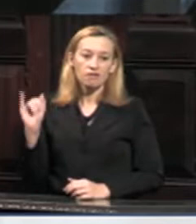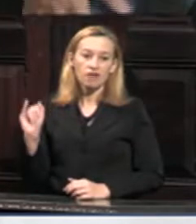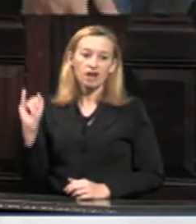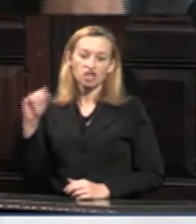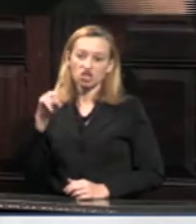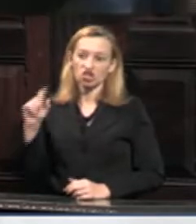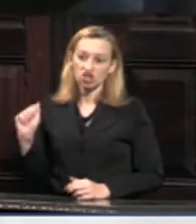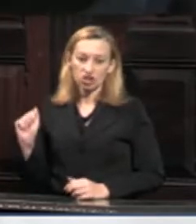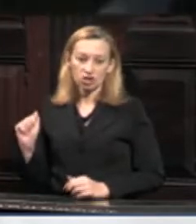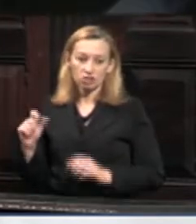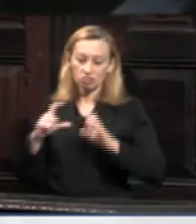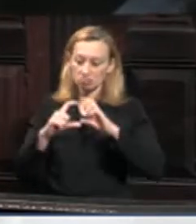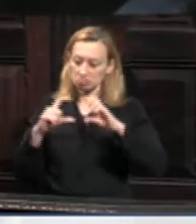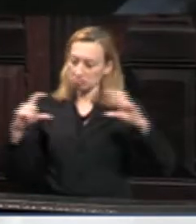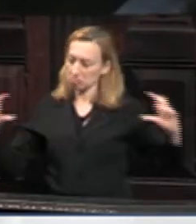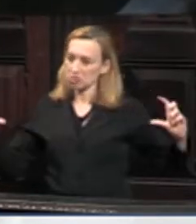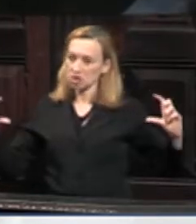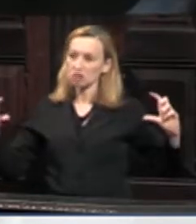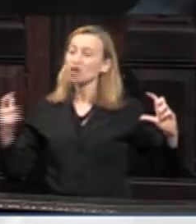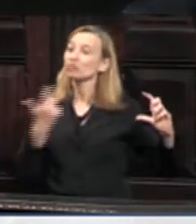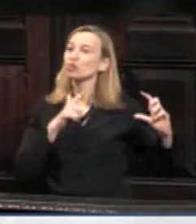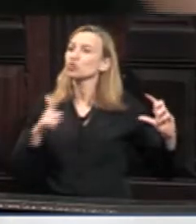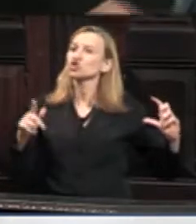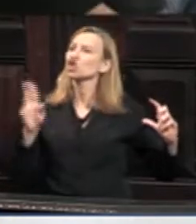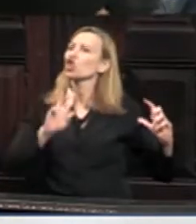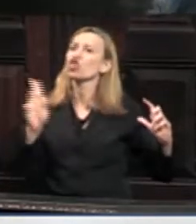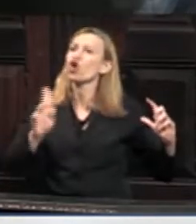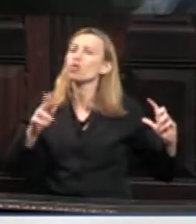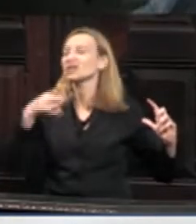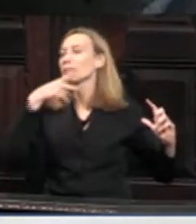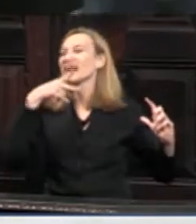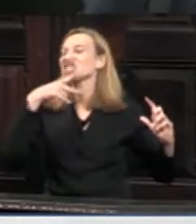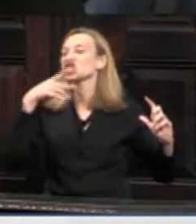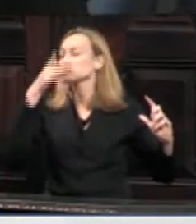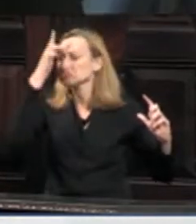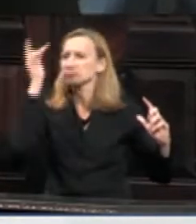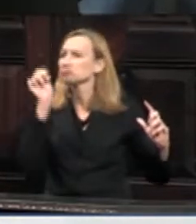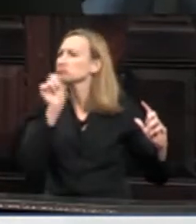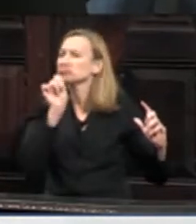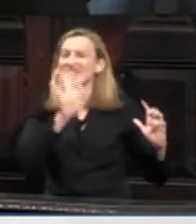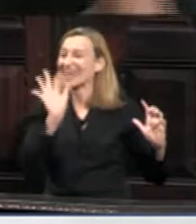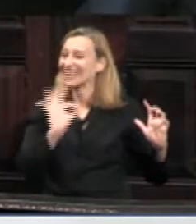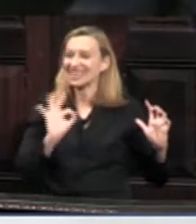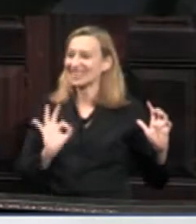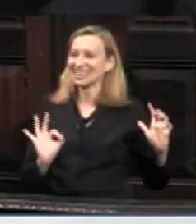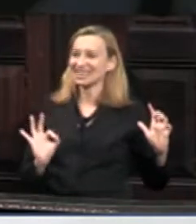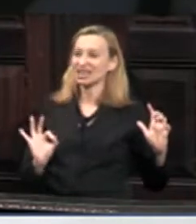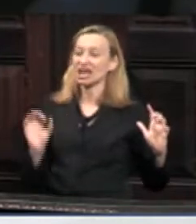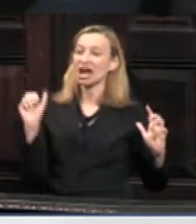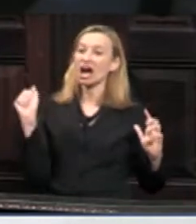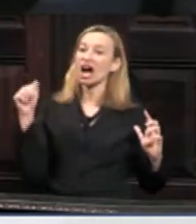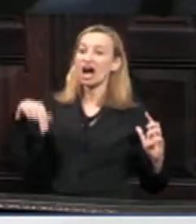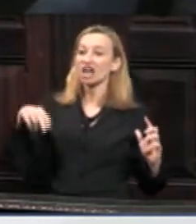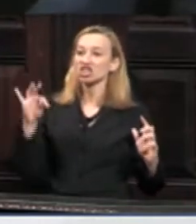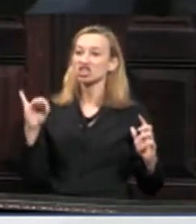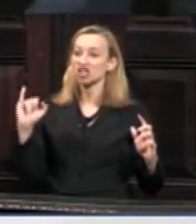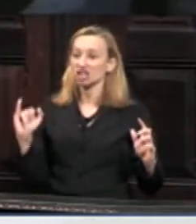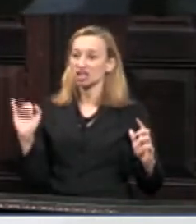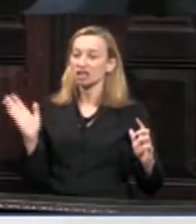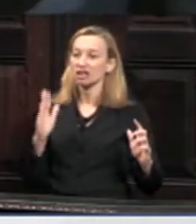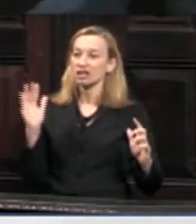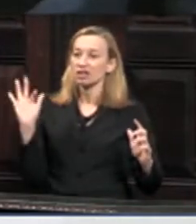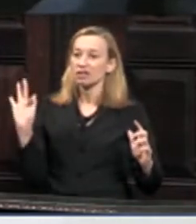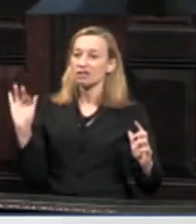partido político, a nenhum partido político. Uma manifestação antifascista. O antifascismo, ele não está vinculado ao